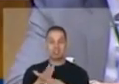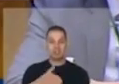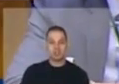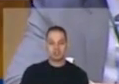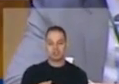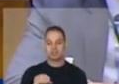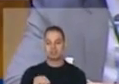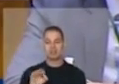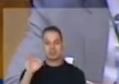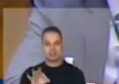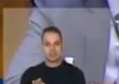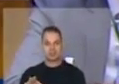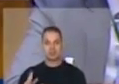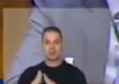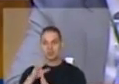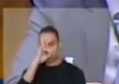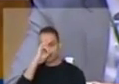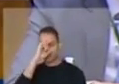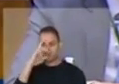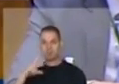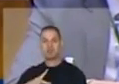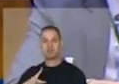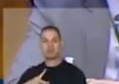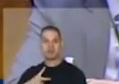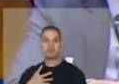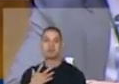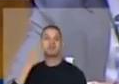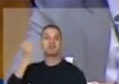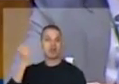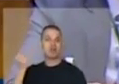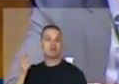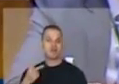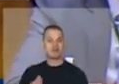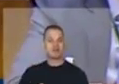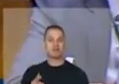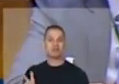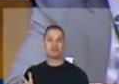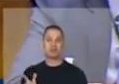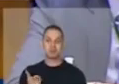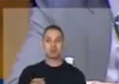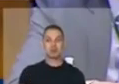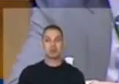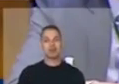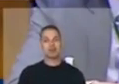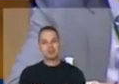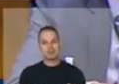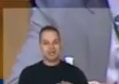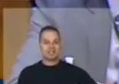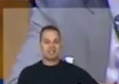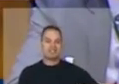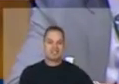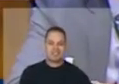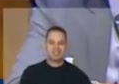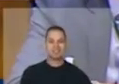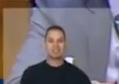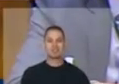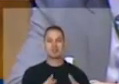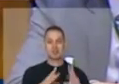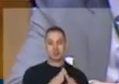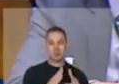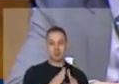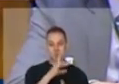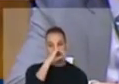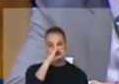com Covid no hospital privado são salvas, e na UTI do setor público, apenas 35.